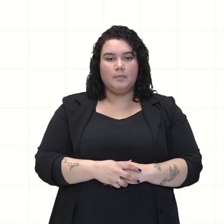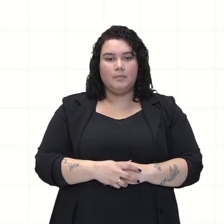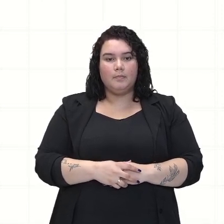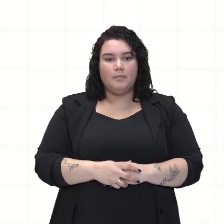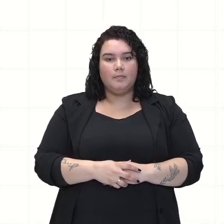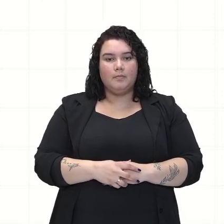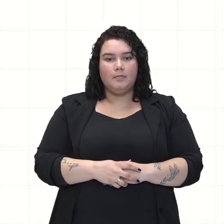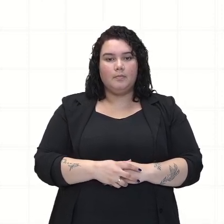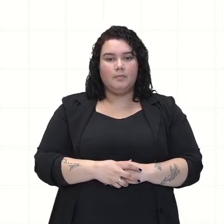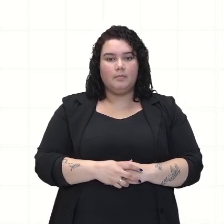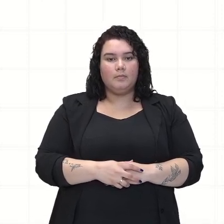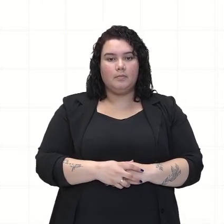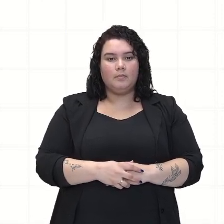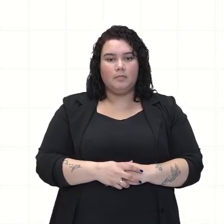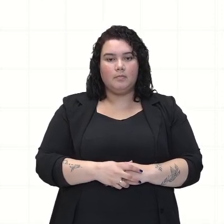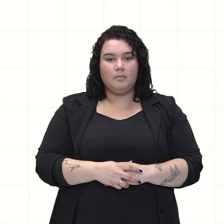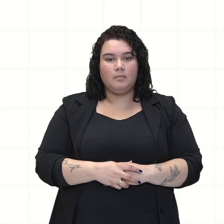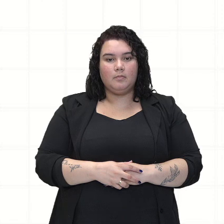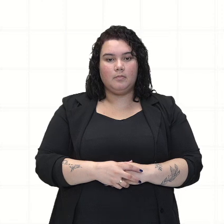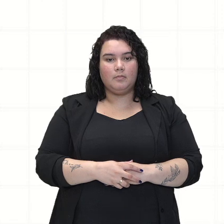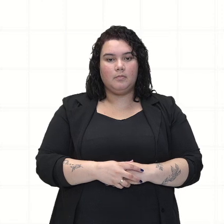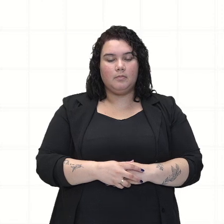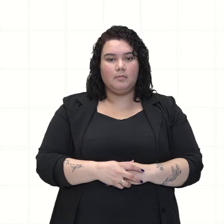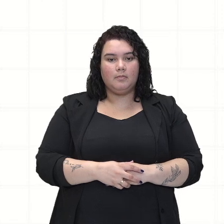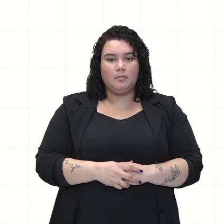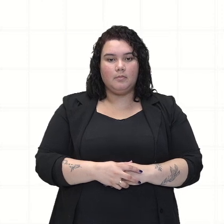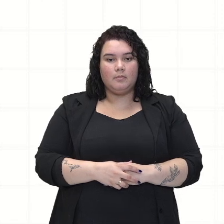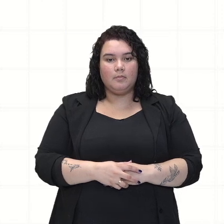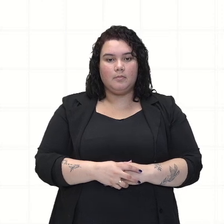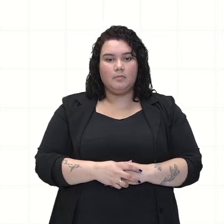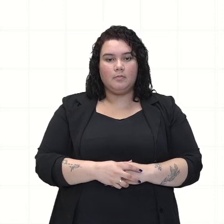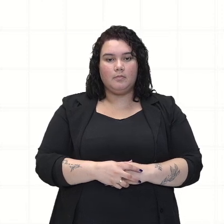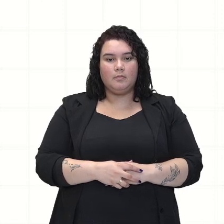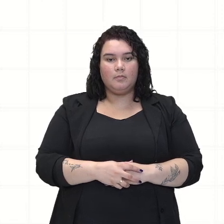Tá? Opa!